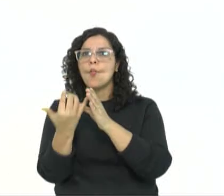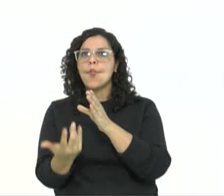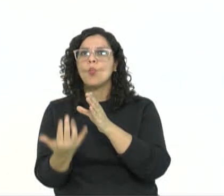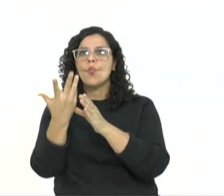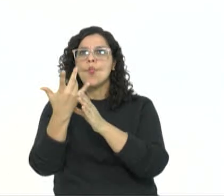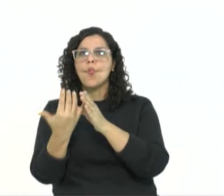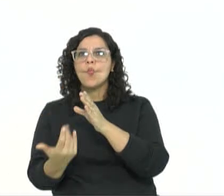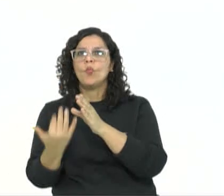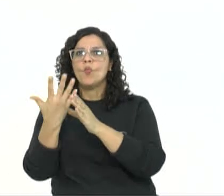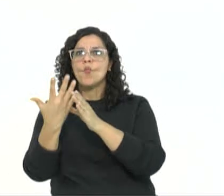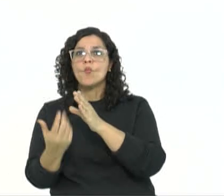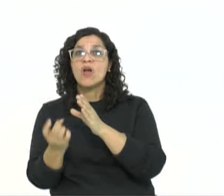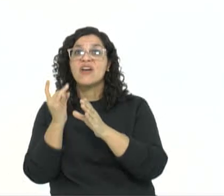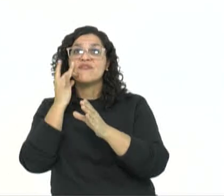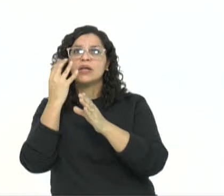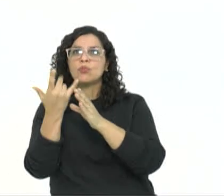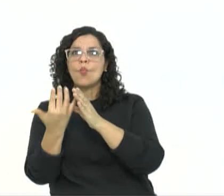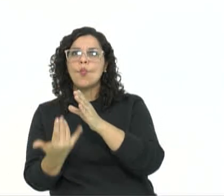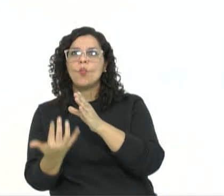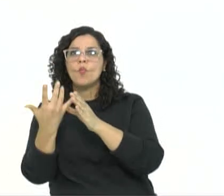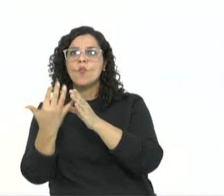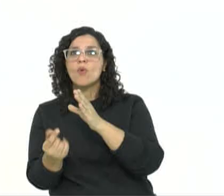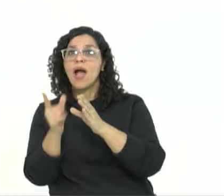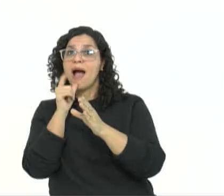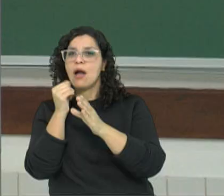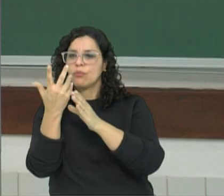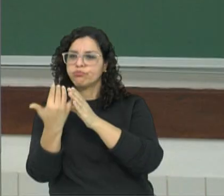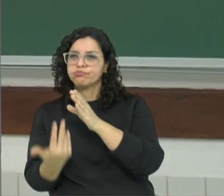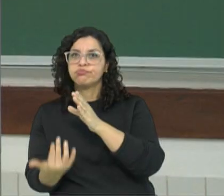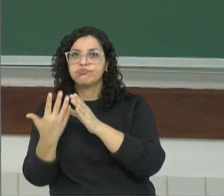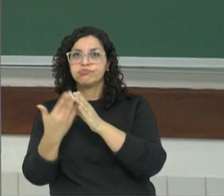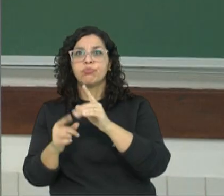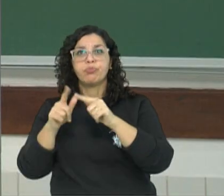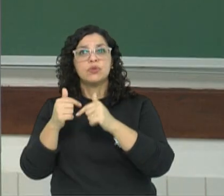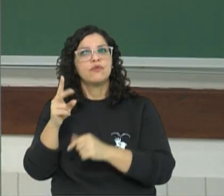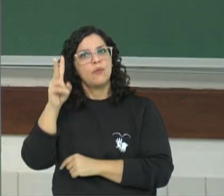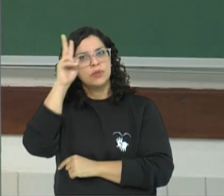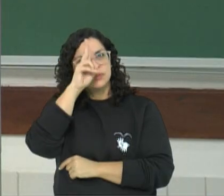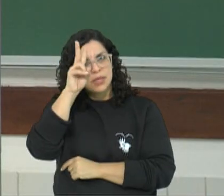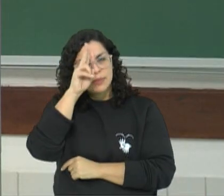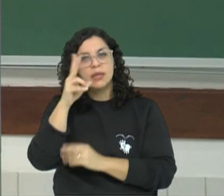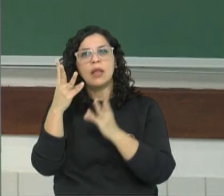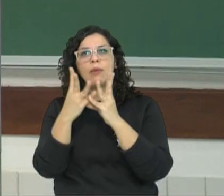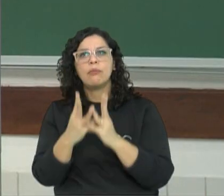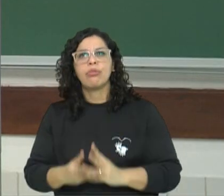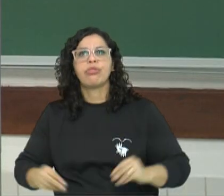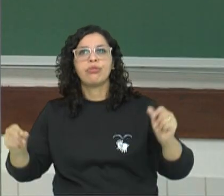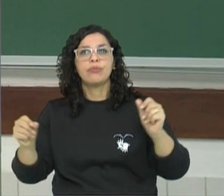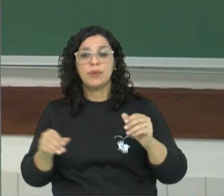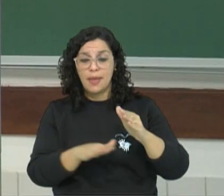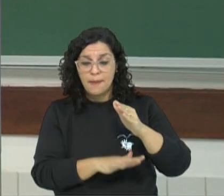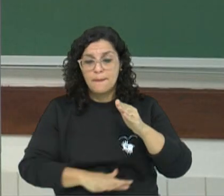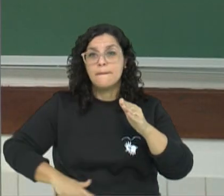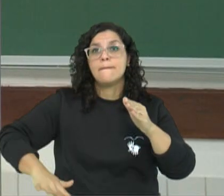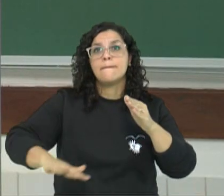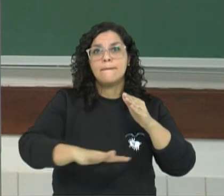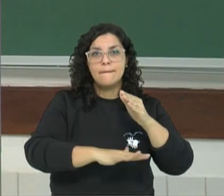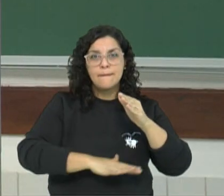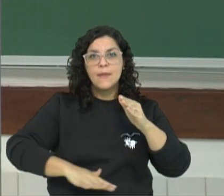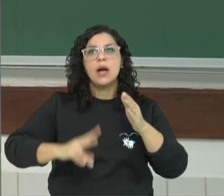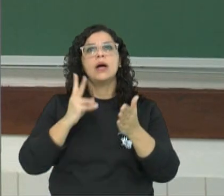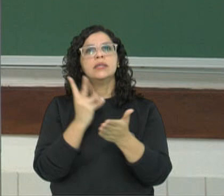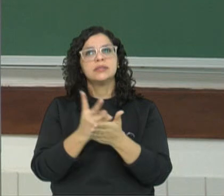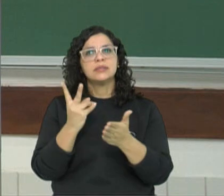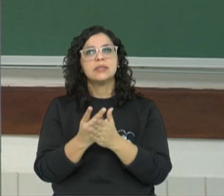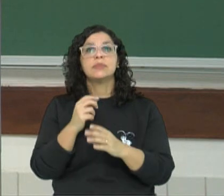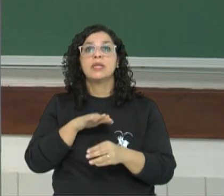se infiltrando com maior facilidade aqui, certo? E a gente tem que lembrar que na parte inferior, certo? É onde